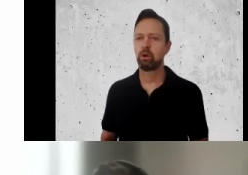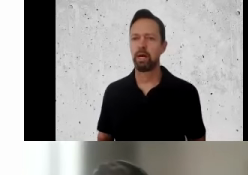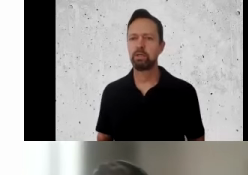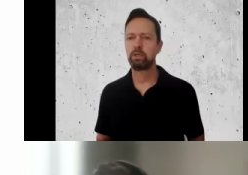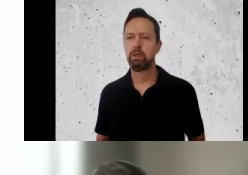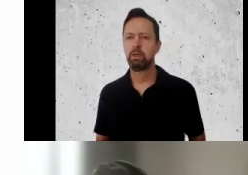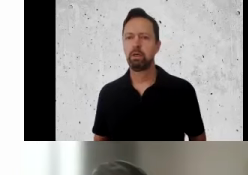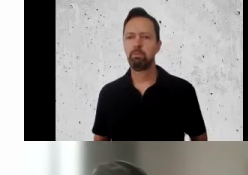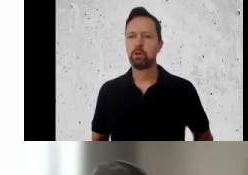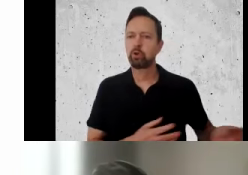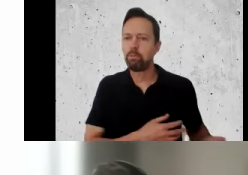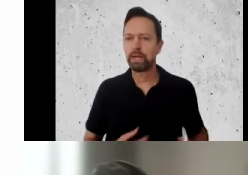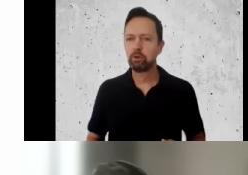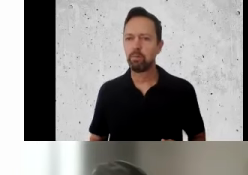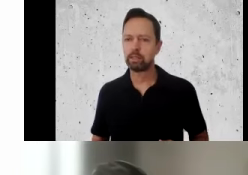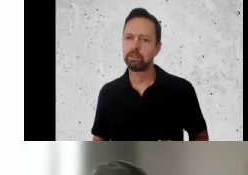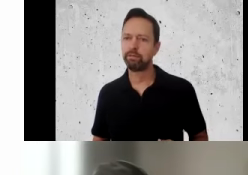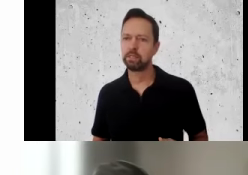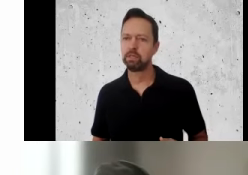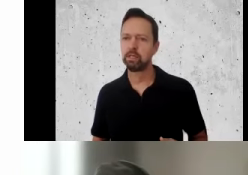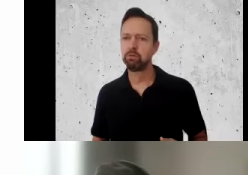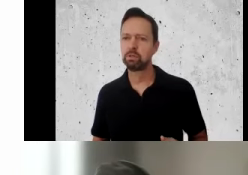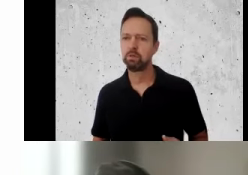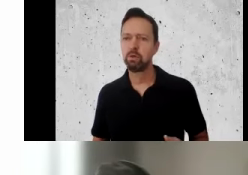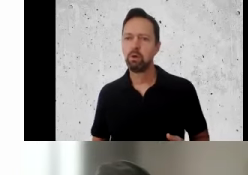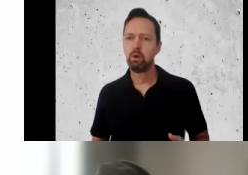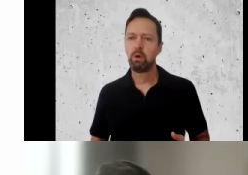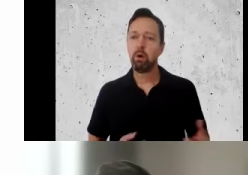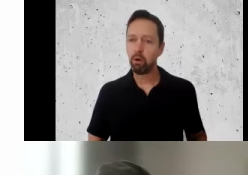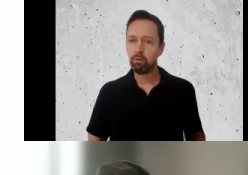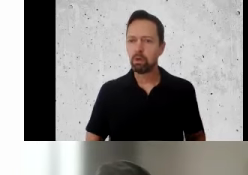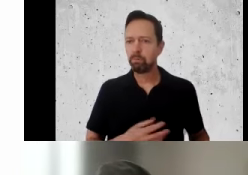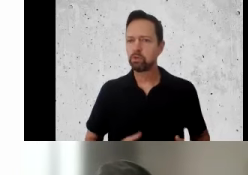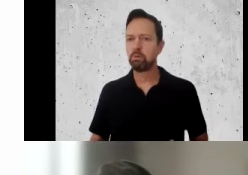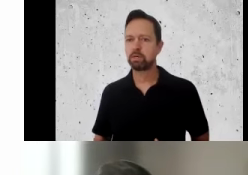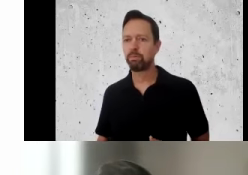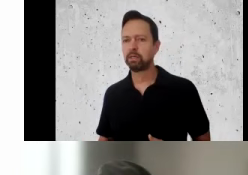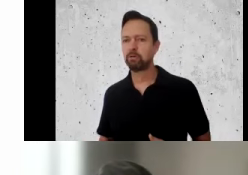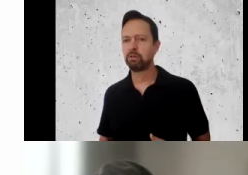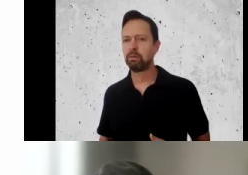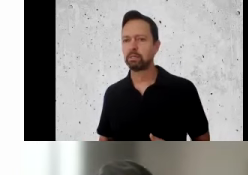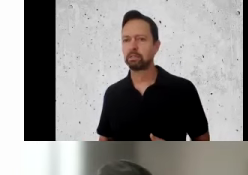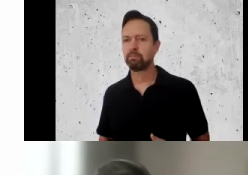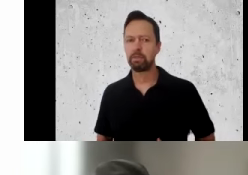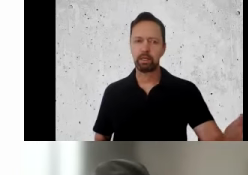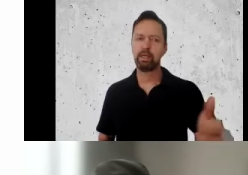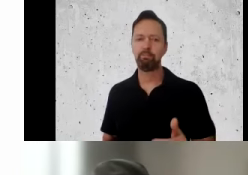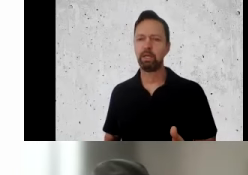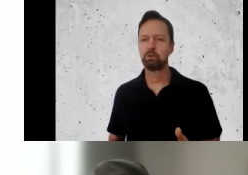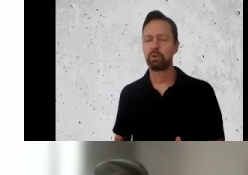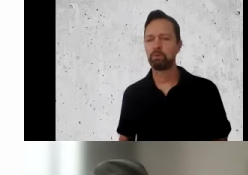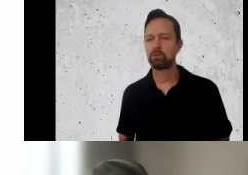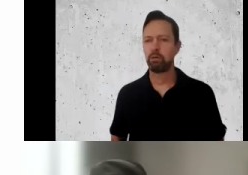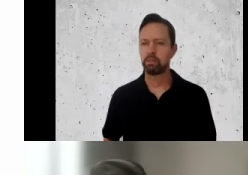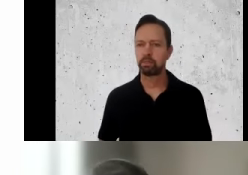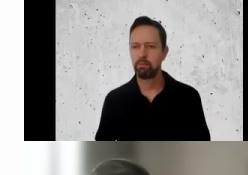extrato de tomate, eu posso comprar tomates de fazendeiros, ou eu posso eu mesmo plantar os tomates. Então, aqui ele